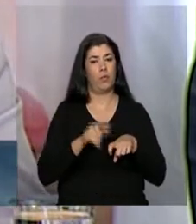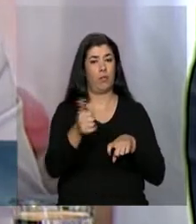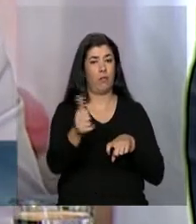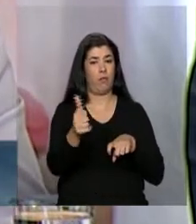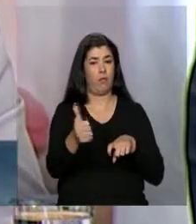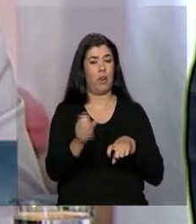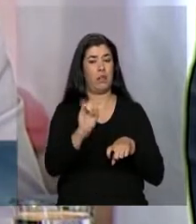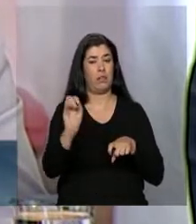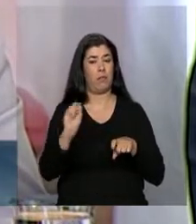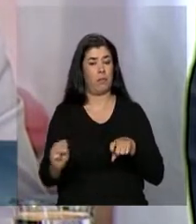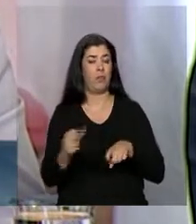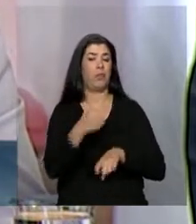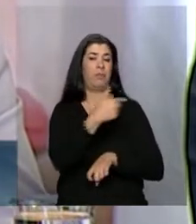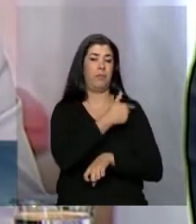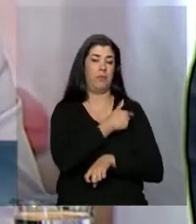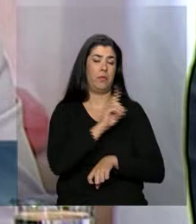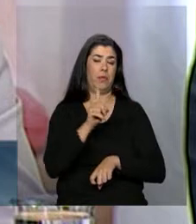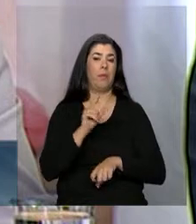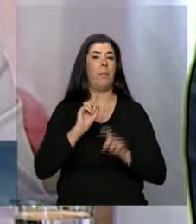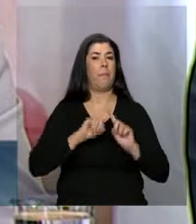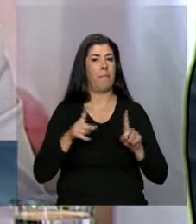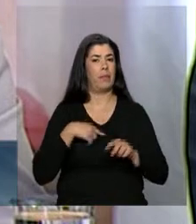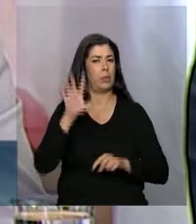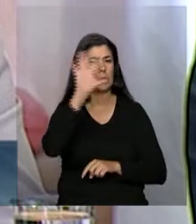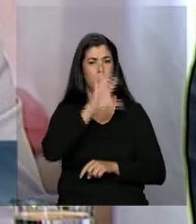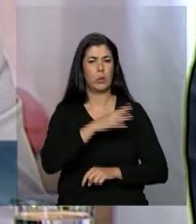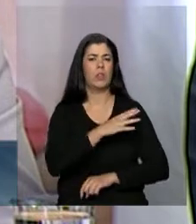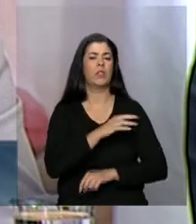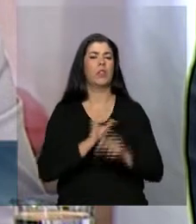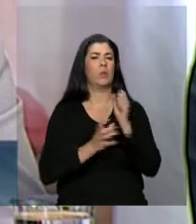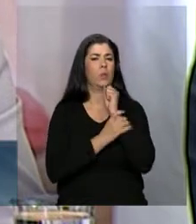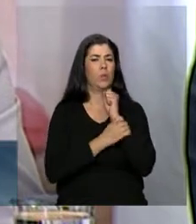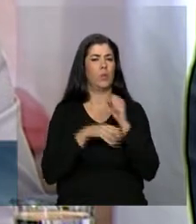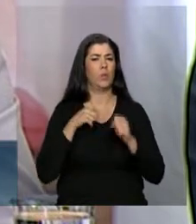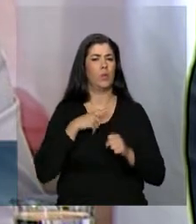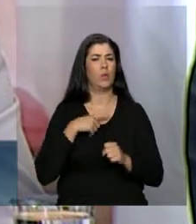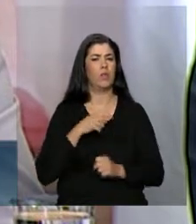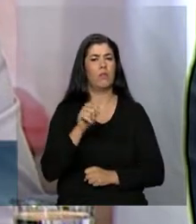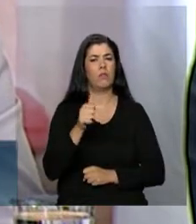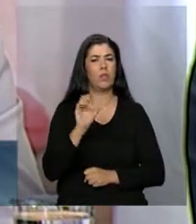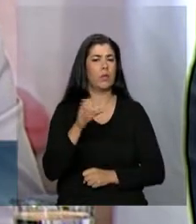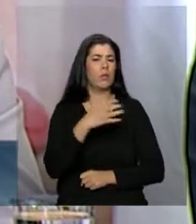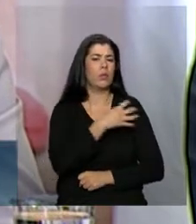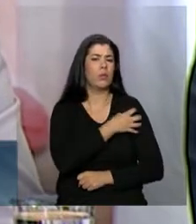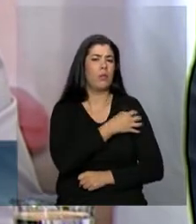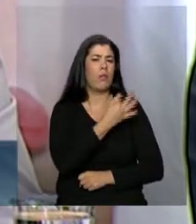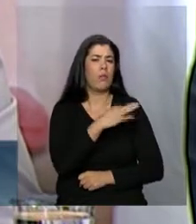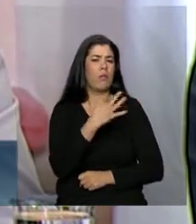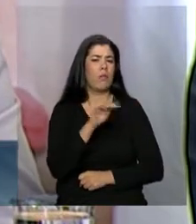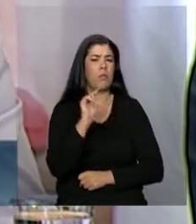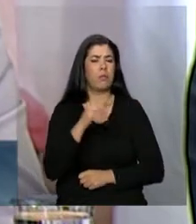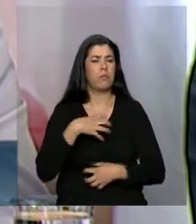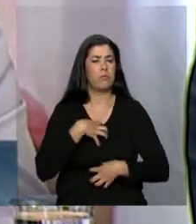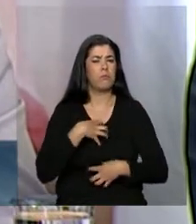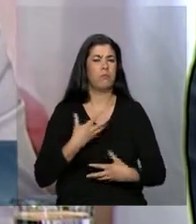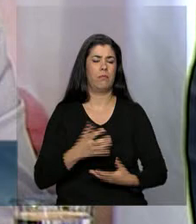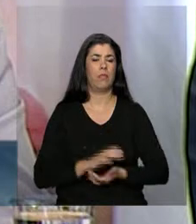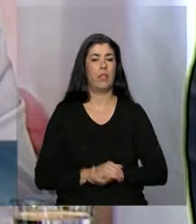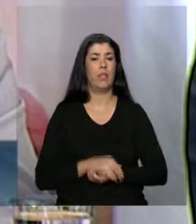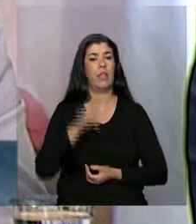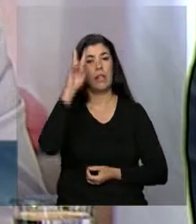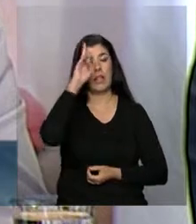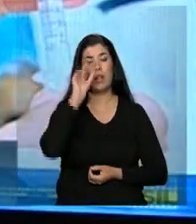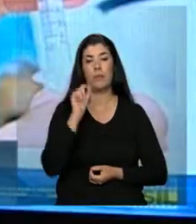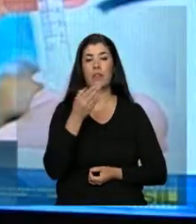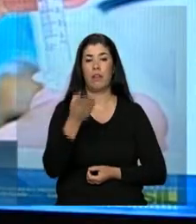avaliação. É realmente uma vacina segura, com reações muito leves, basicamente com dor e sensibilidade no local. Lembrando que é uma